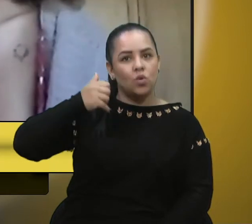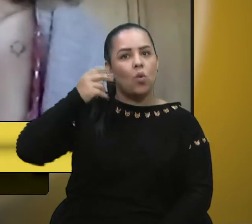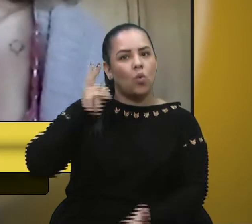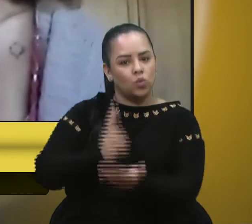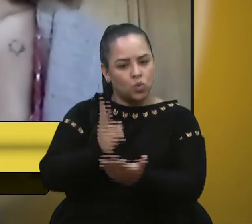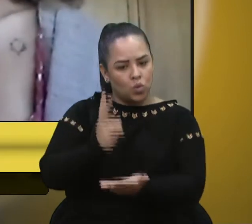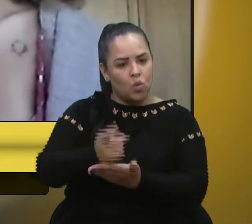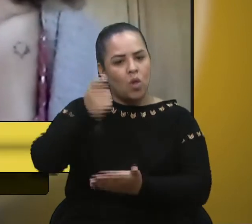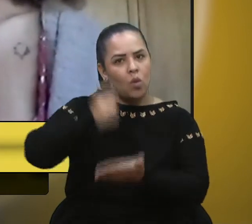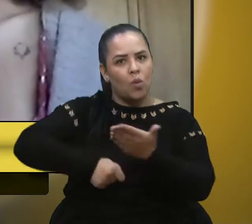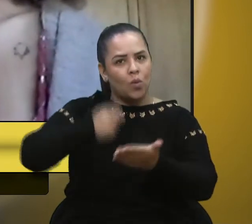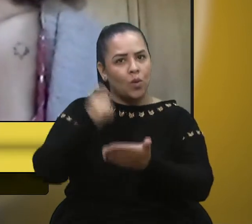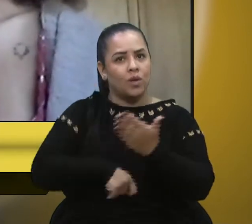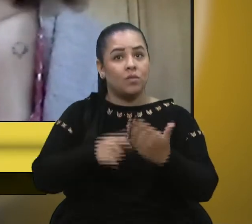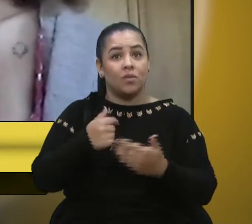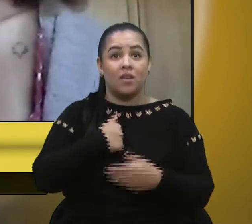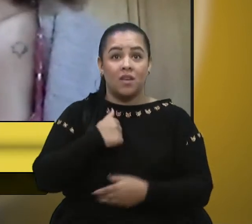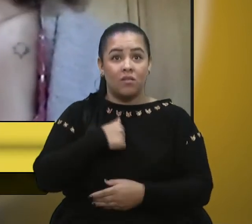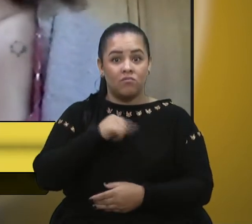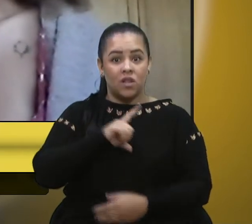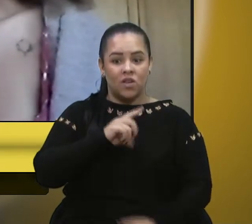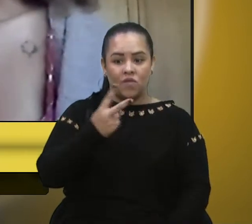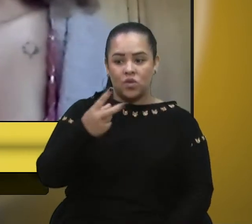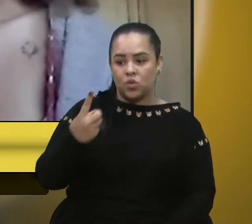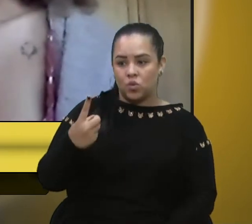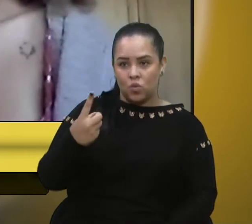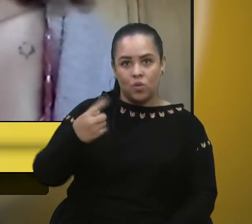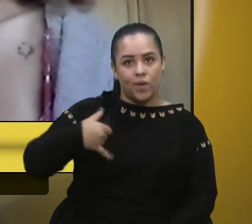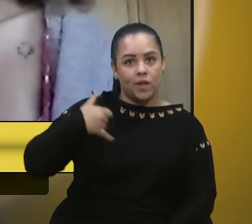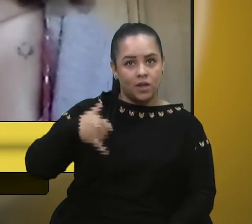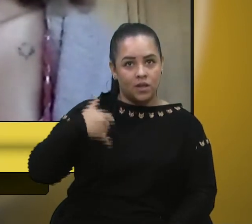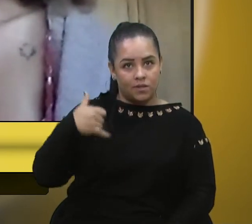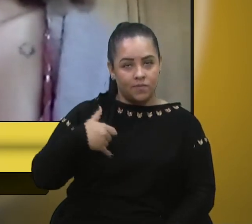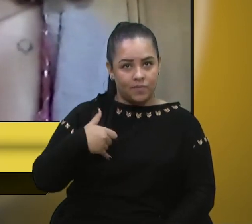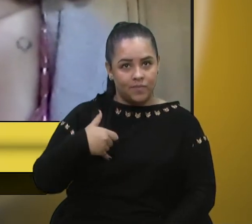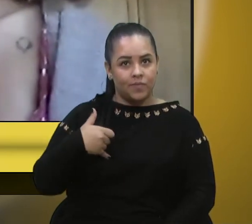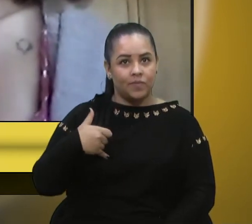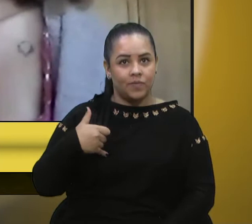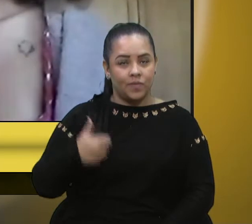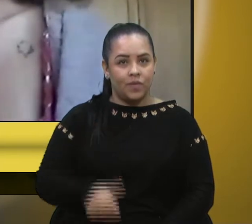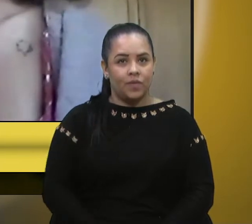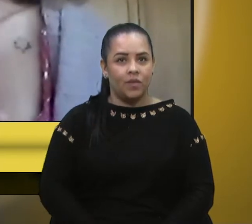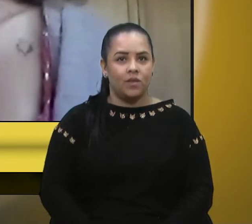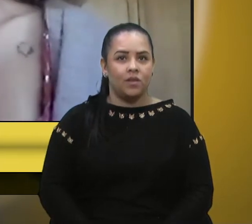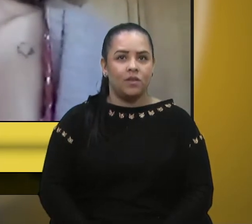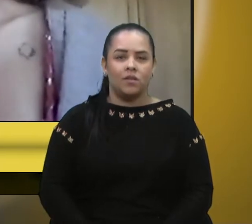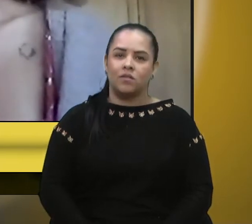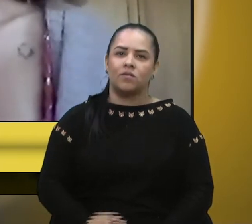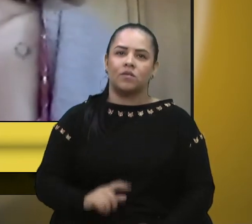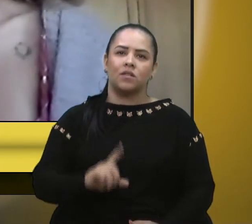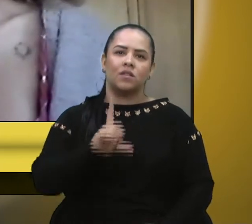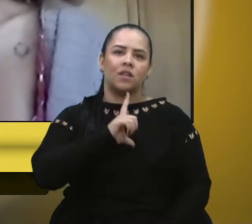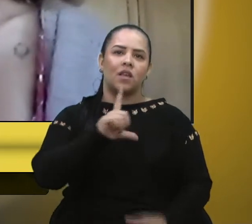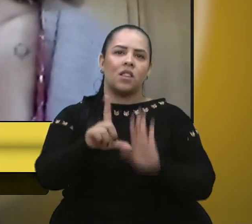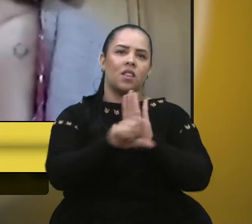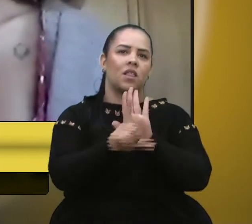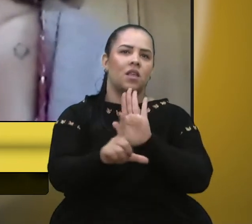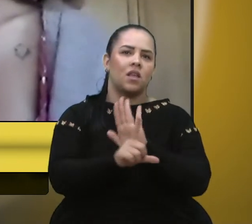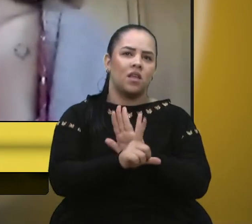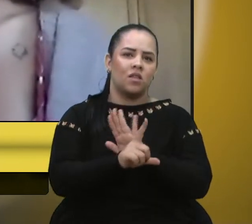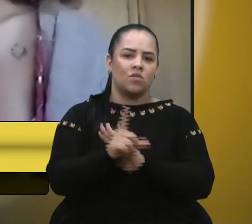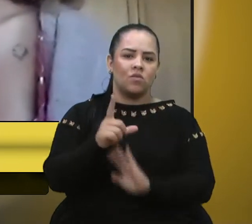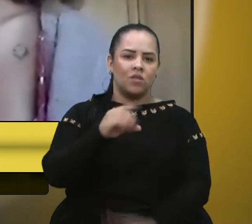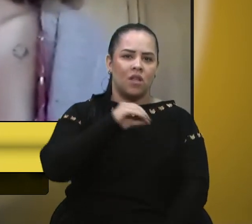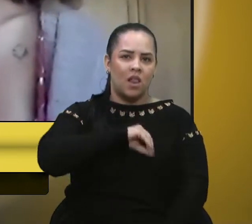surpreende, né? Eu tenho 21 anos. Quando a lei da renda básica de cidadania